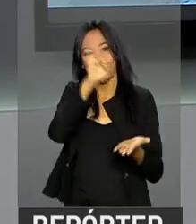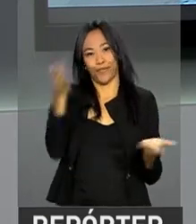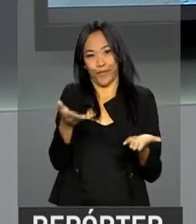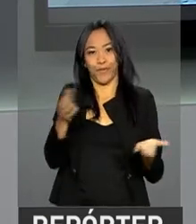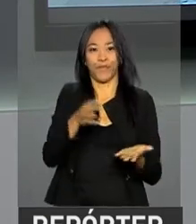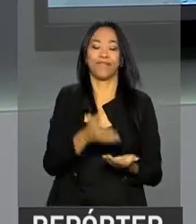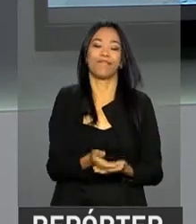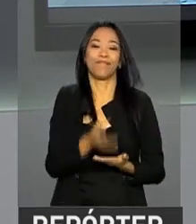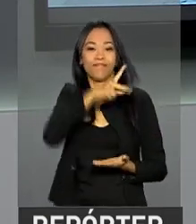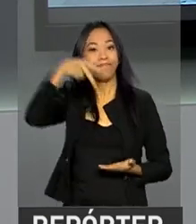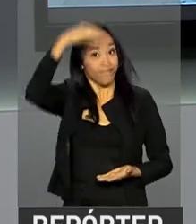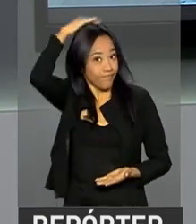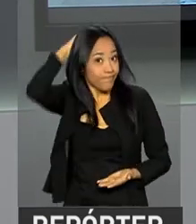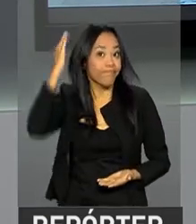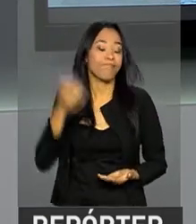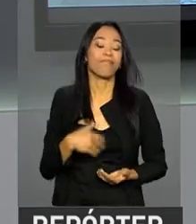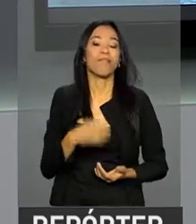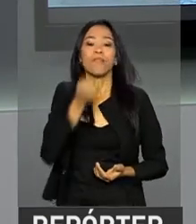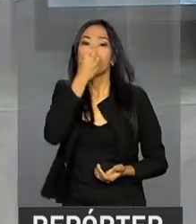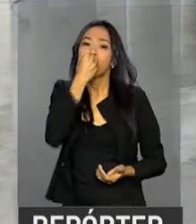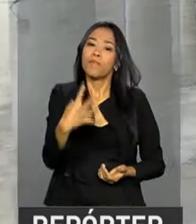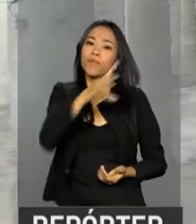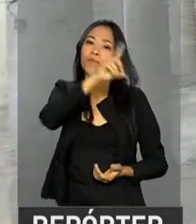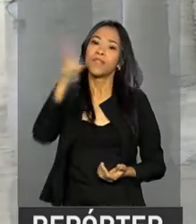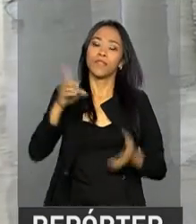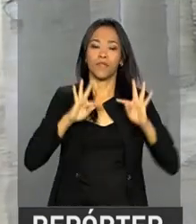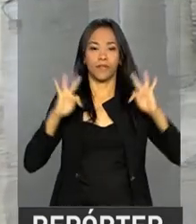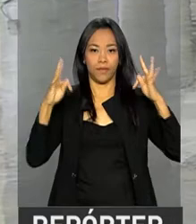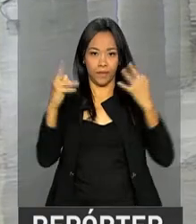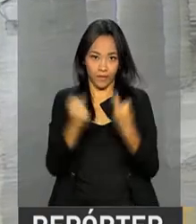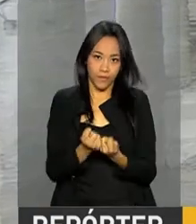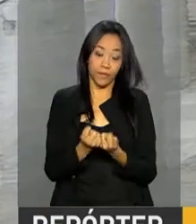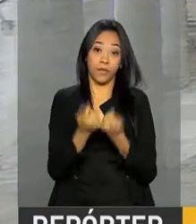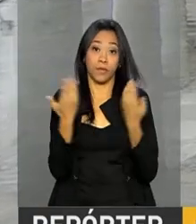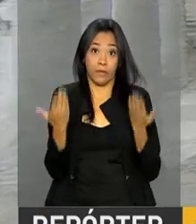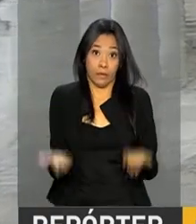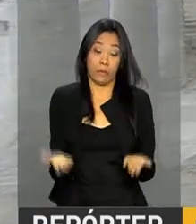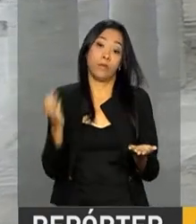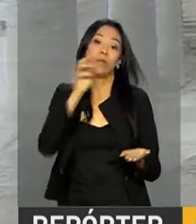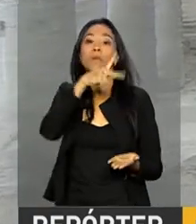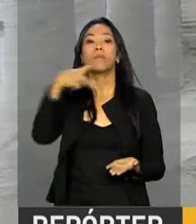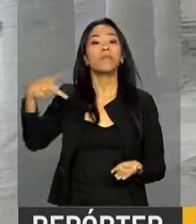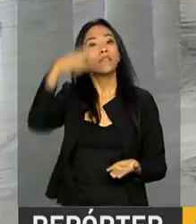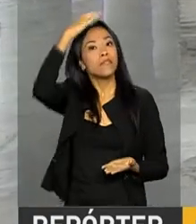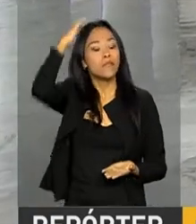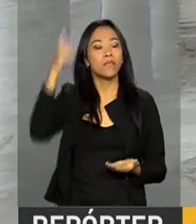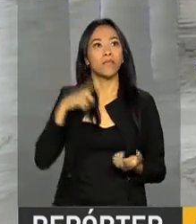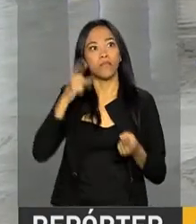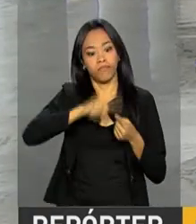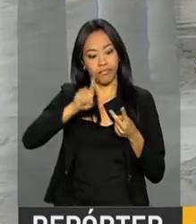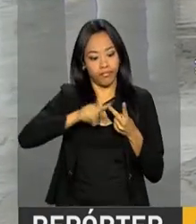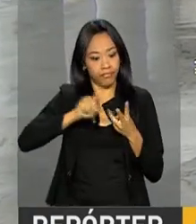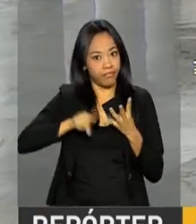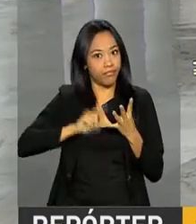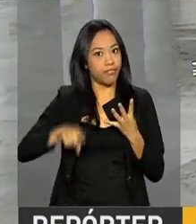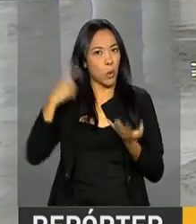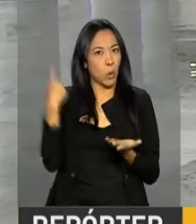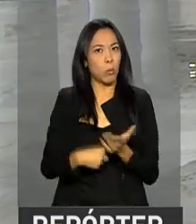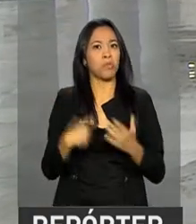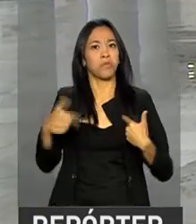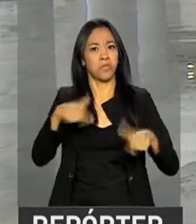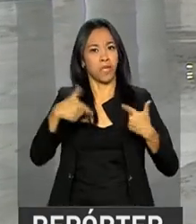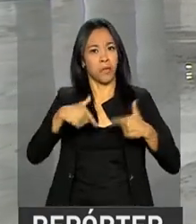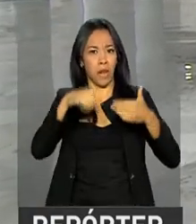dia bom dia carla bom dia todos olha só o presidente michel temer tem uma longa agenda durante todo o dia nesta